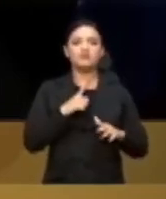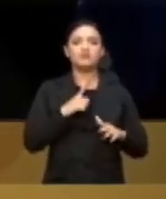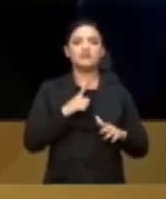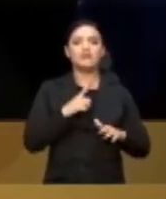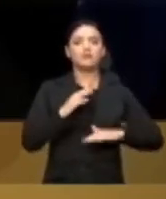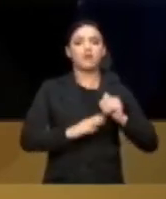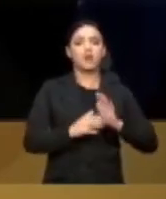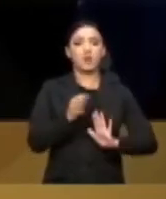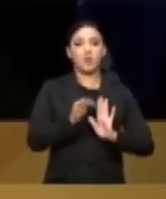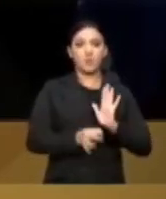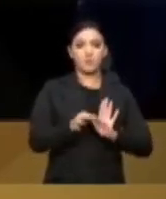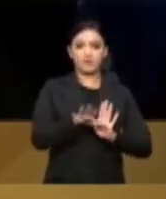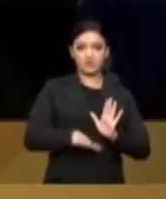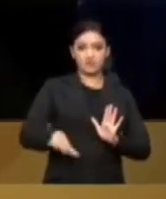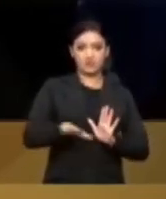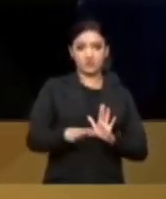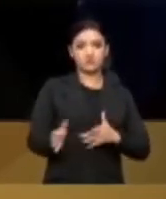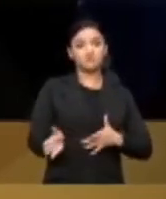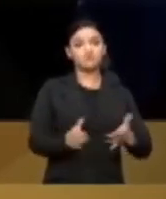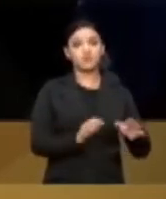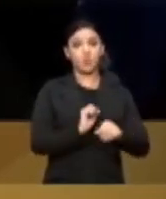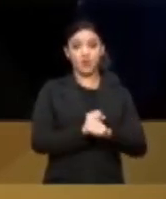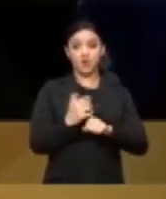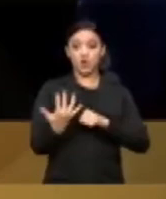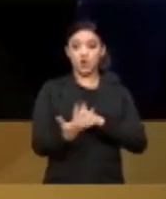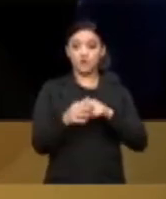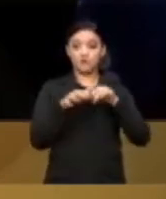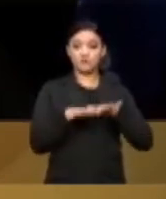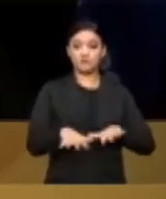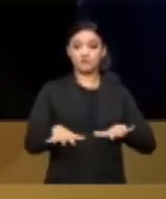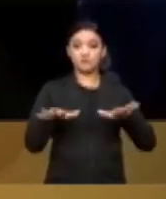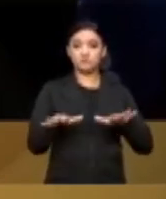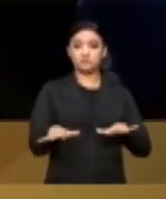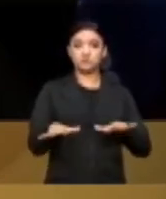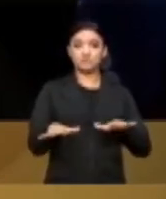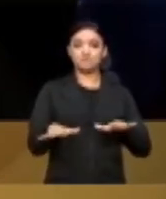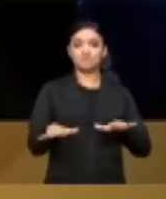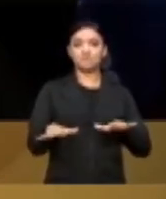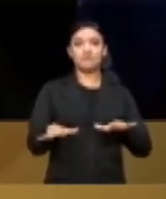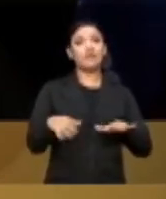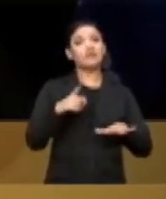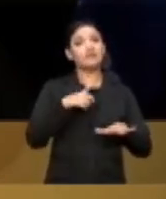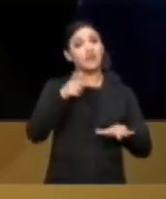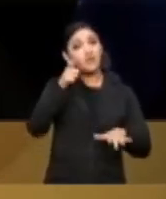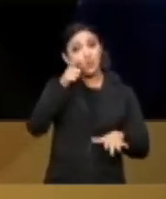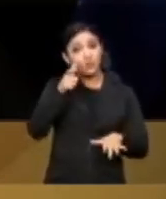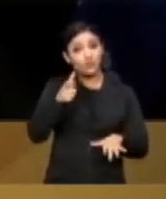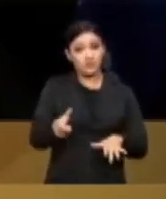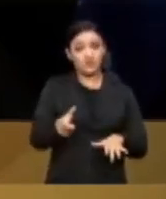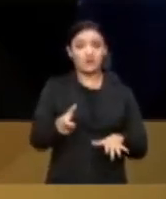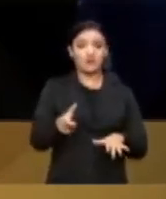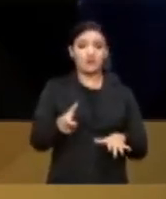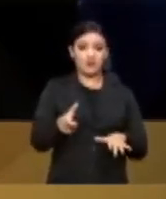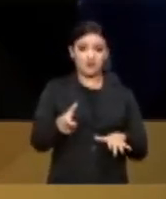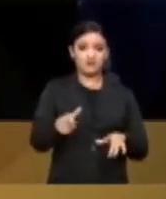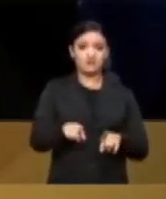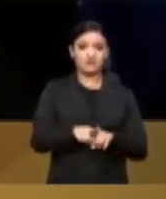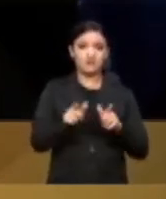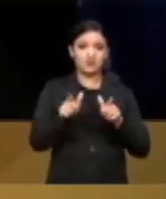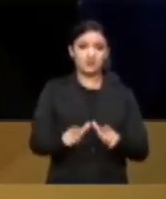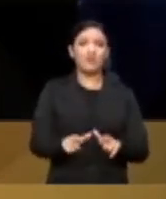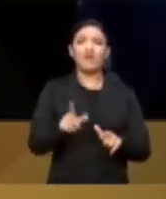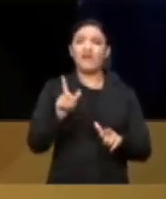O combate à epidemia da Covid-19, sob qualquer olhar, não configura interesse estritamente local. Transcende